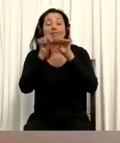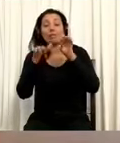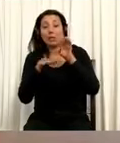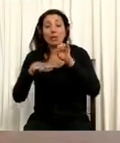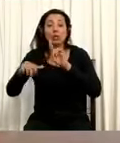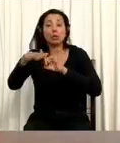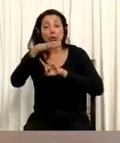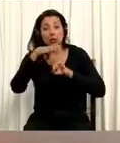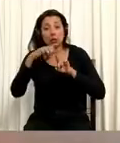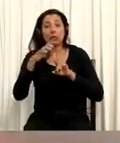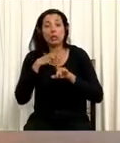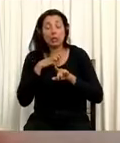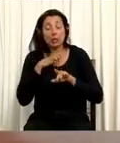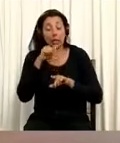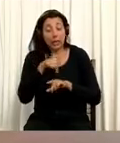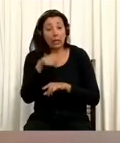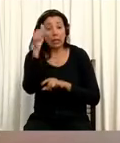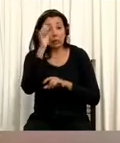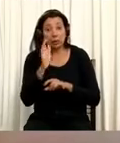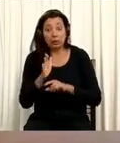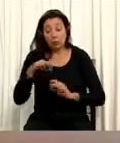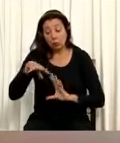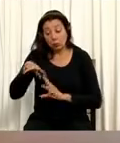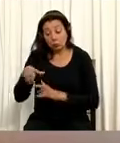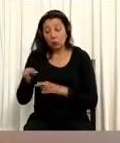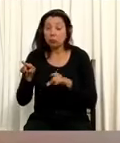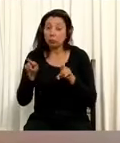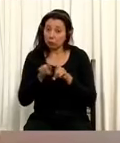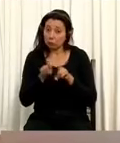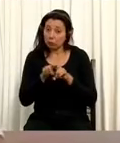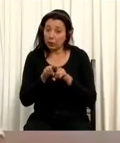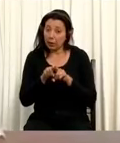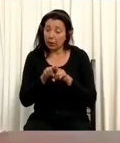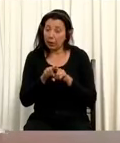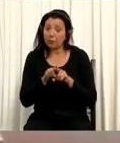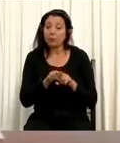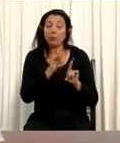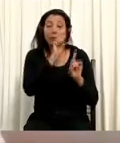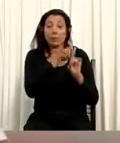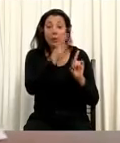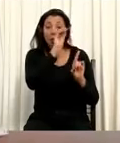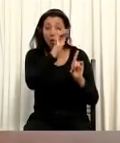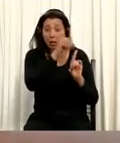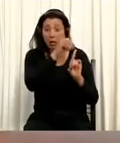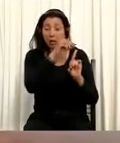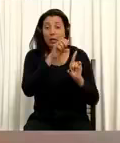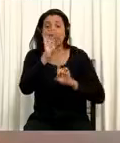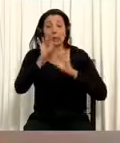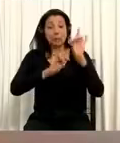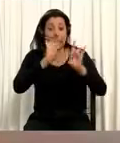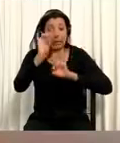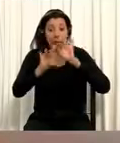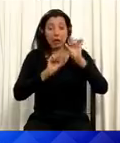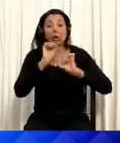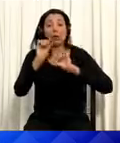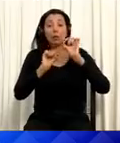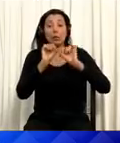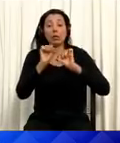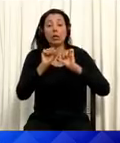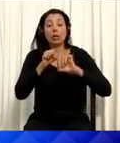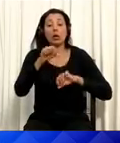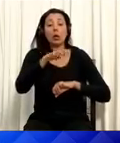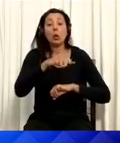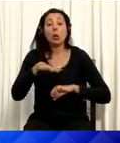sociais que a gente tem no Brasil, né, e no Brasil e no mundo, as vulnerabilidades, especialmente com relação aos